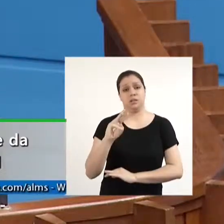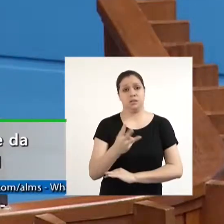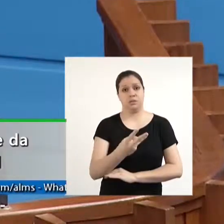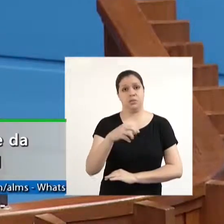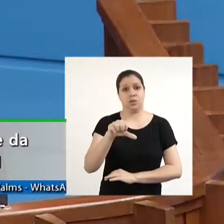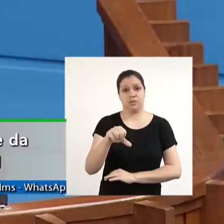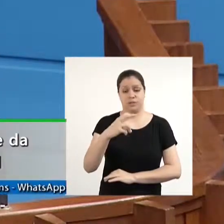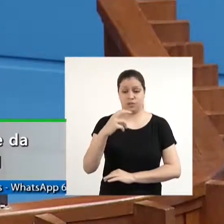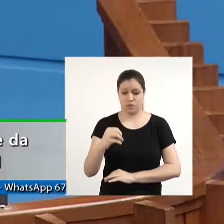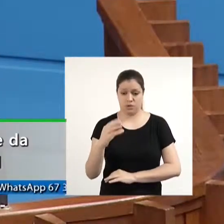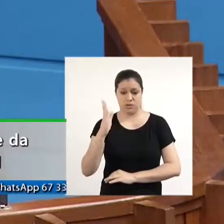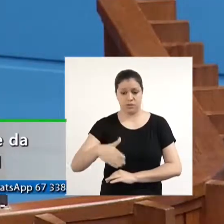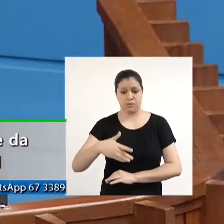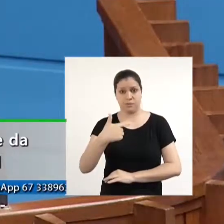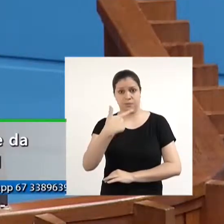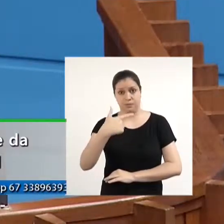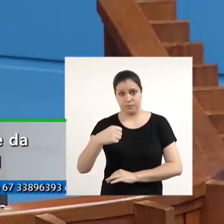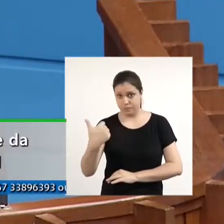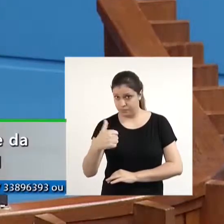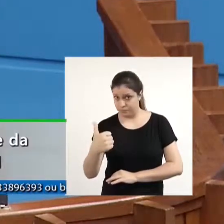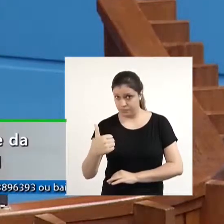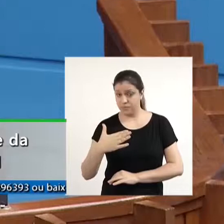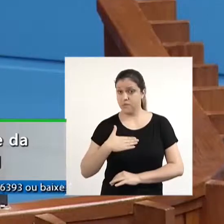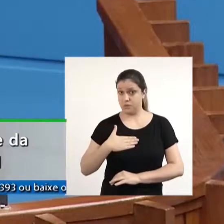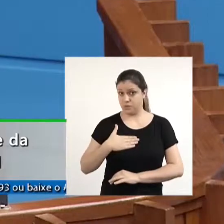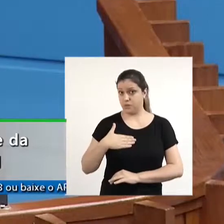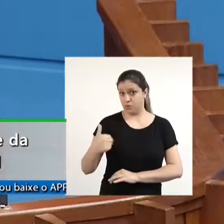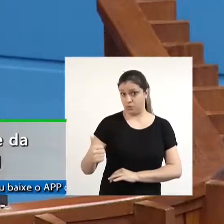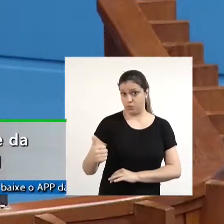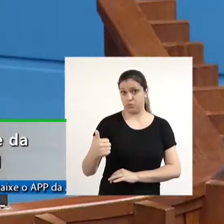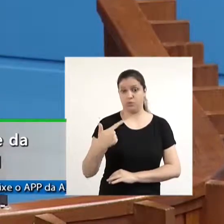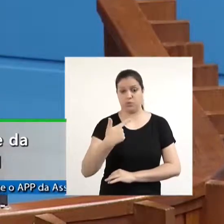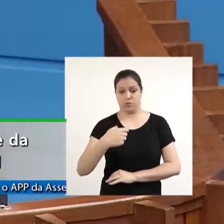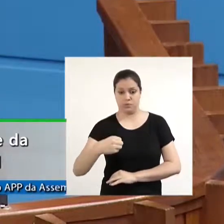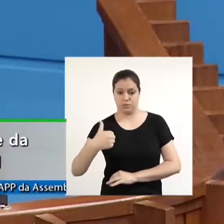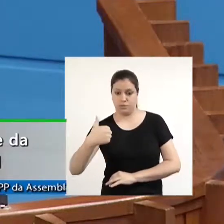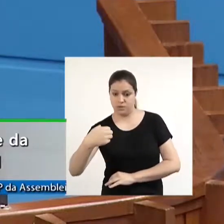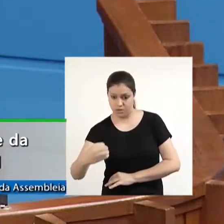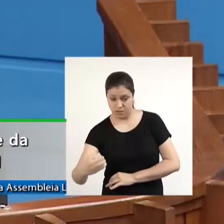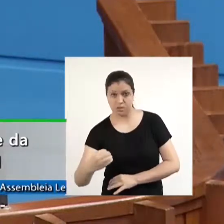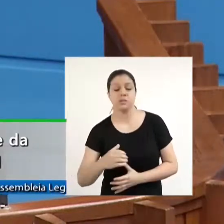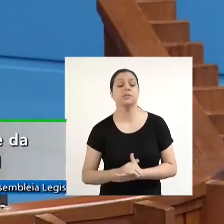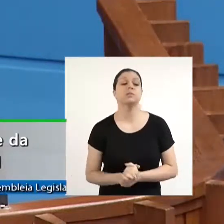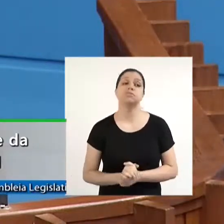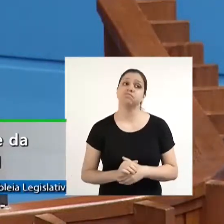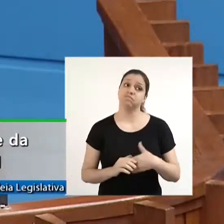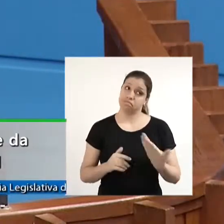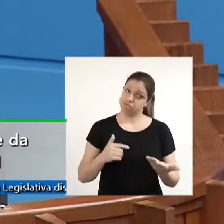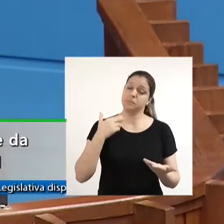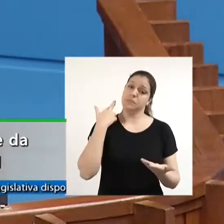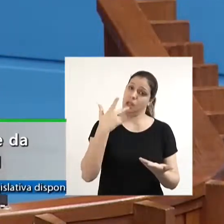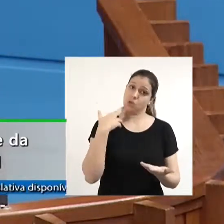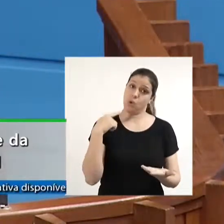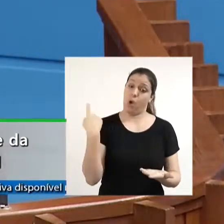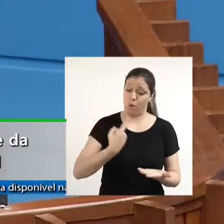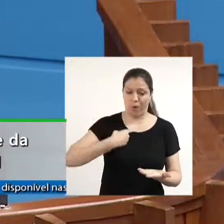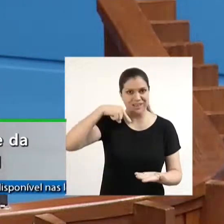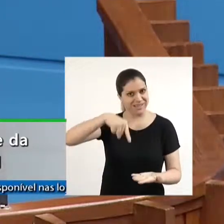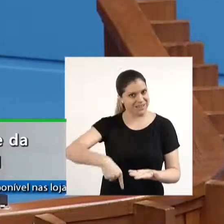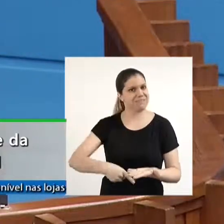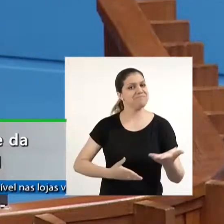3.950, de 2011, de agosto de 2010. E natural que nós estávamos aqui e aprovamos a